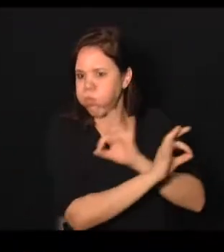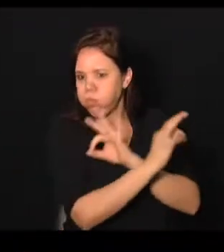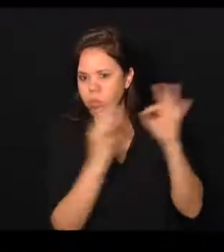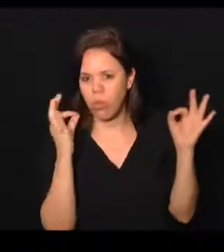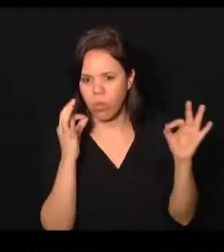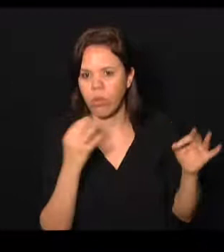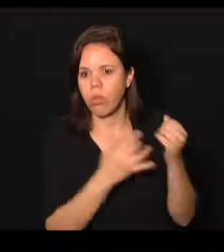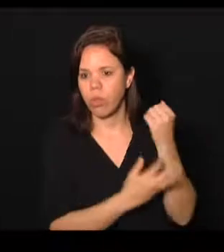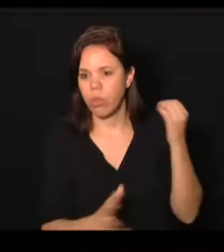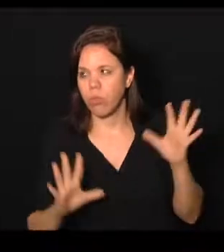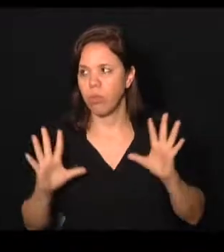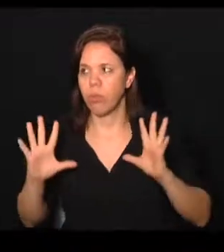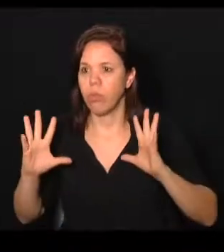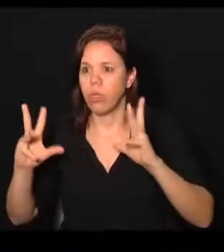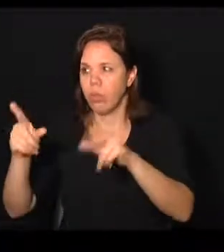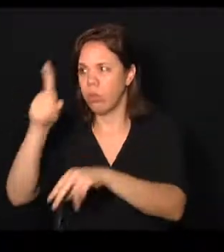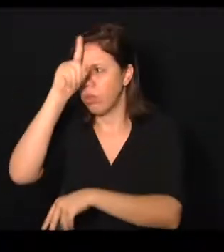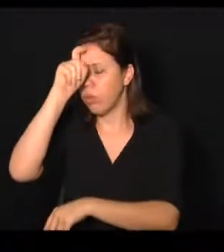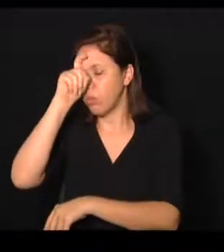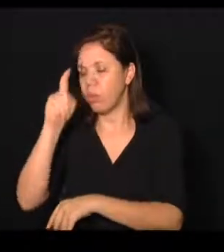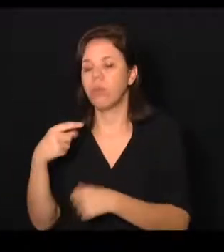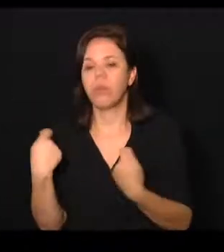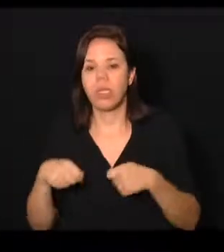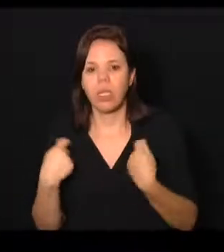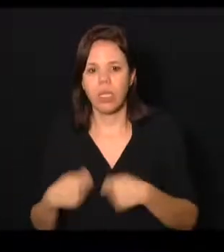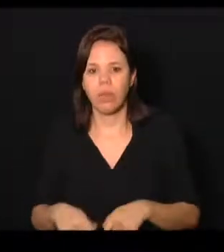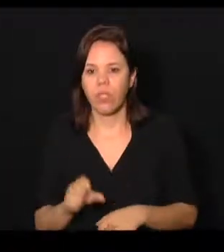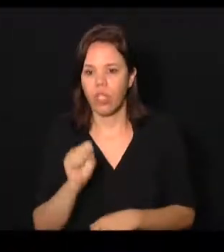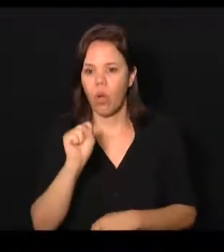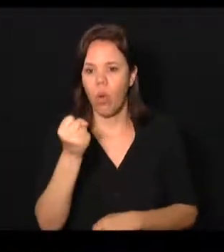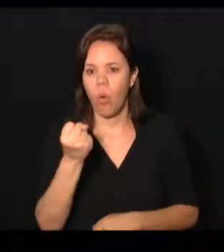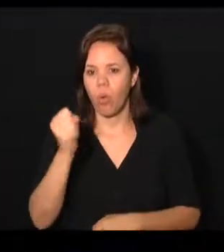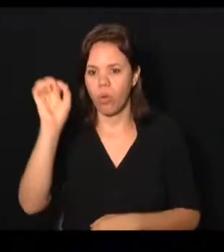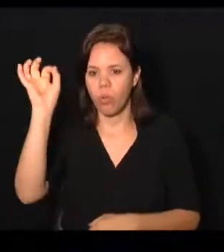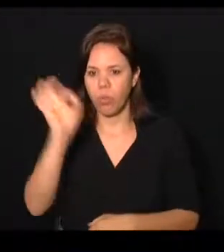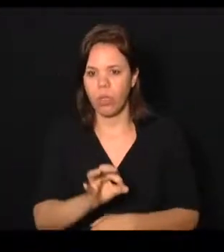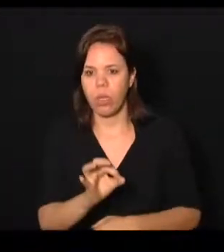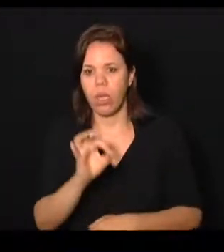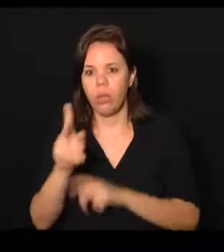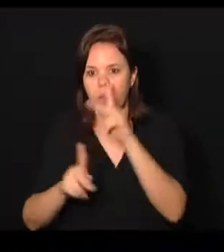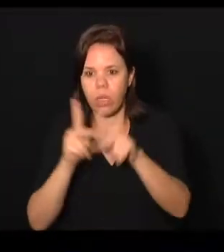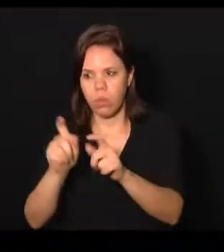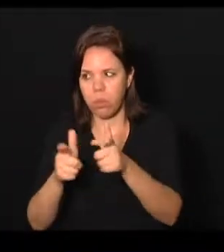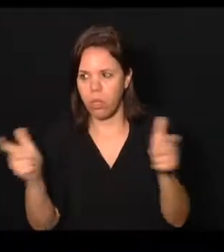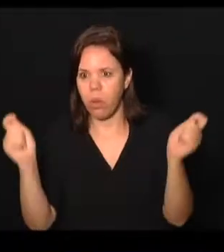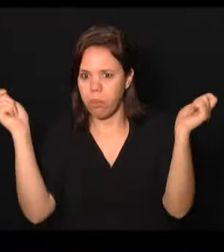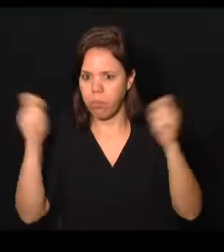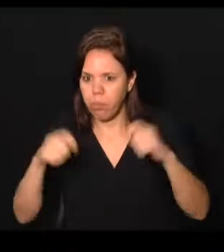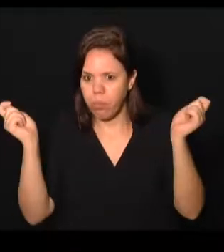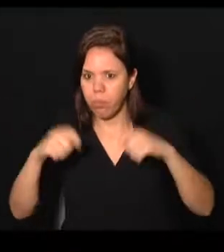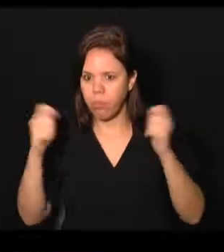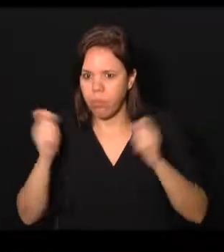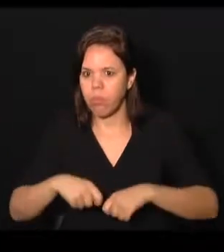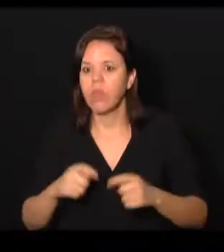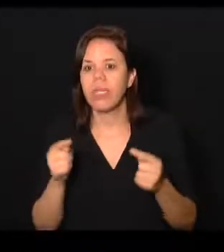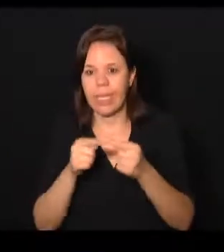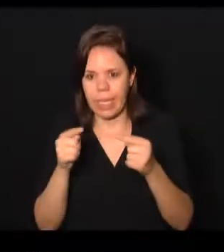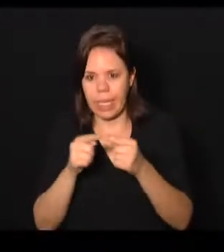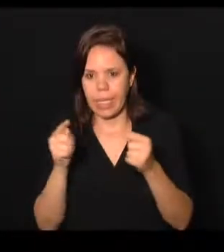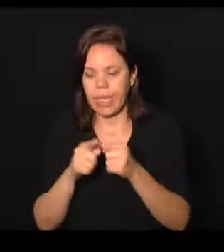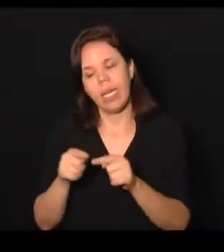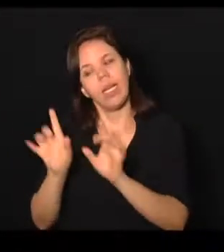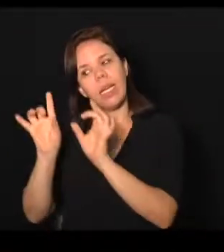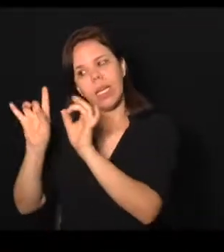rede hospitalar, era necessário que pelo menos 8% da população apta, e a gente não está falando da população